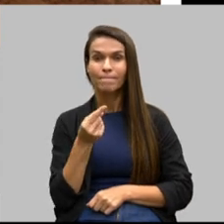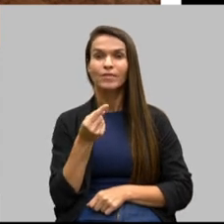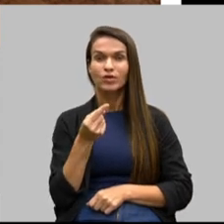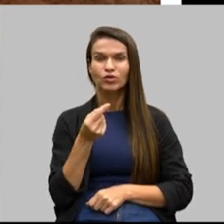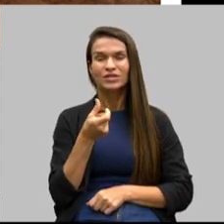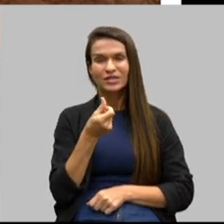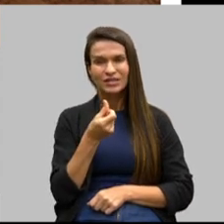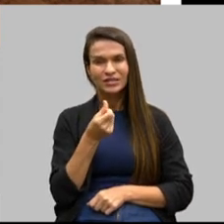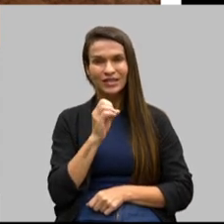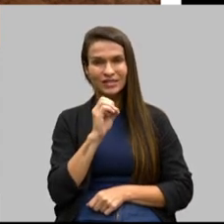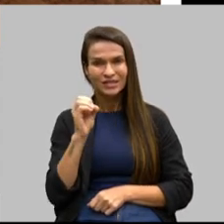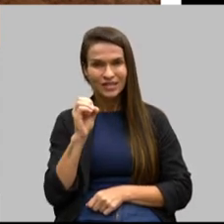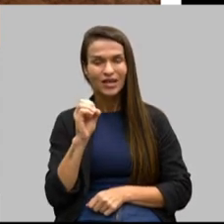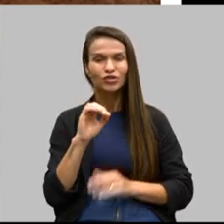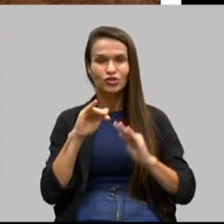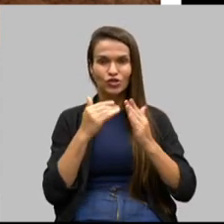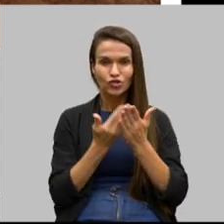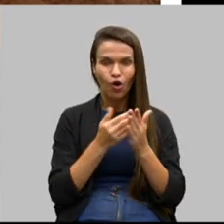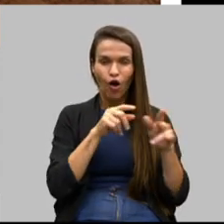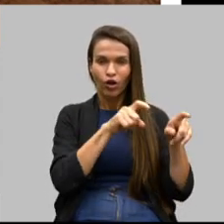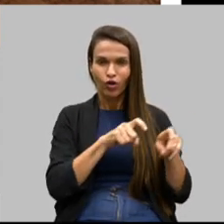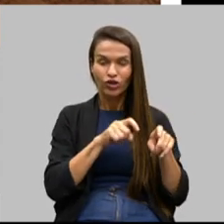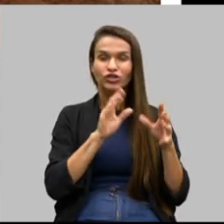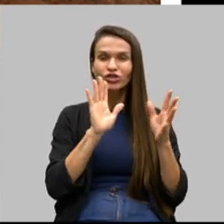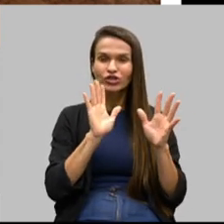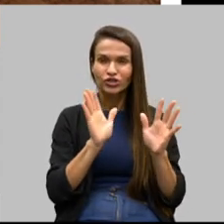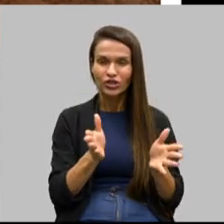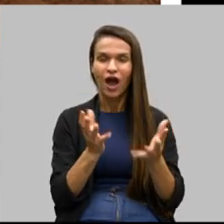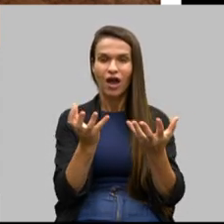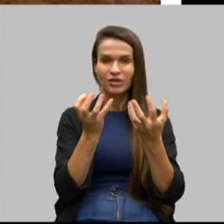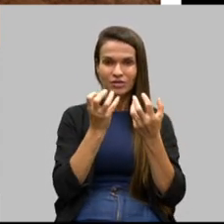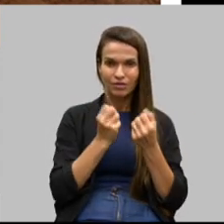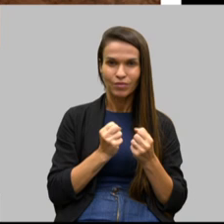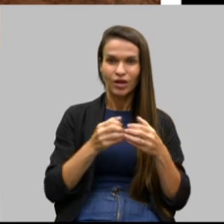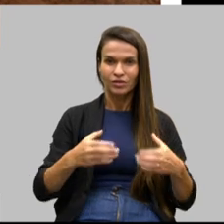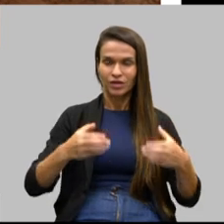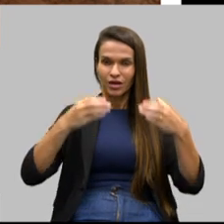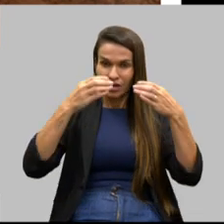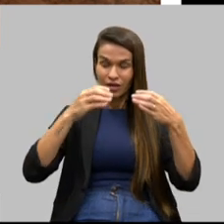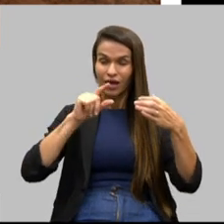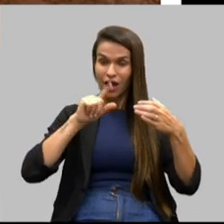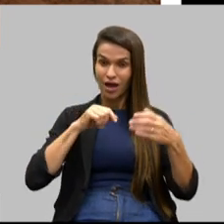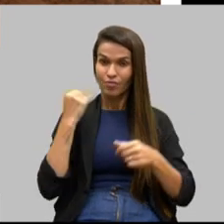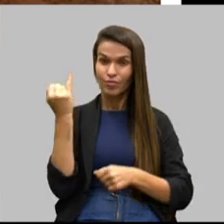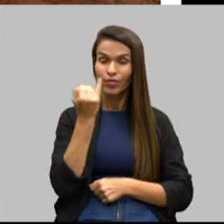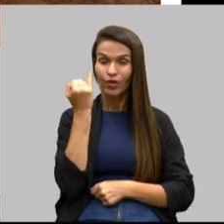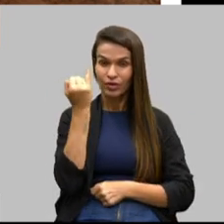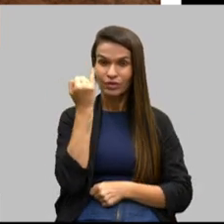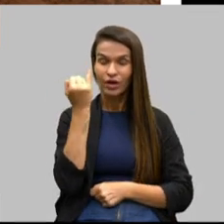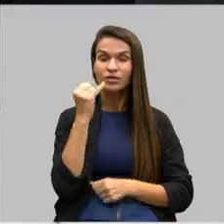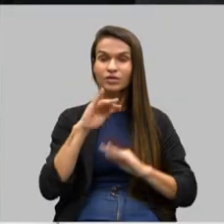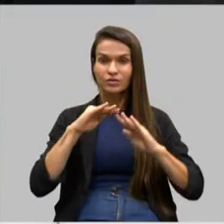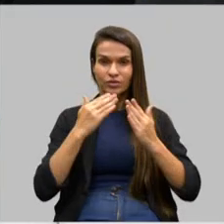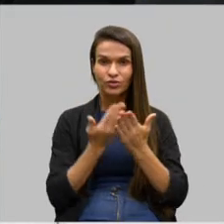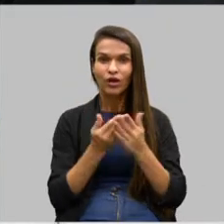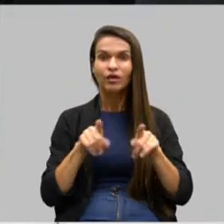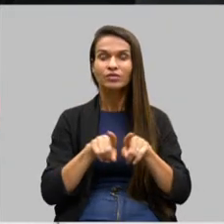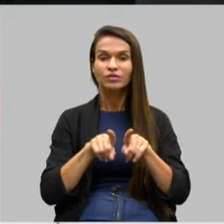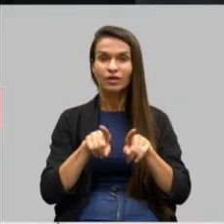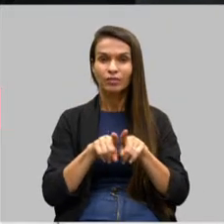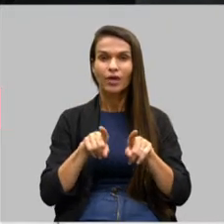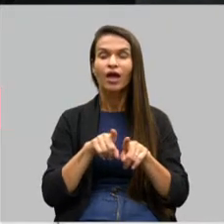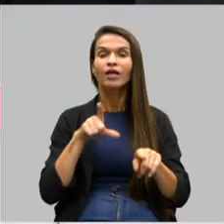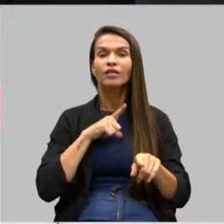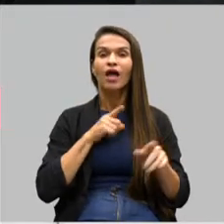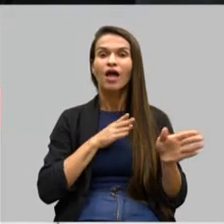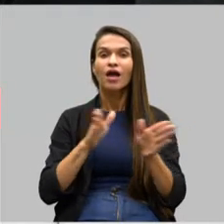600 escolas rurais já receberam essas cisternas, e que é muito importante que as escolas também tenham esse acesso